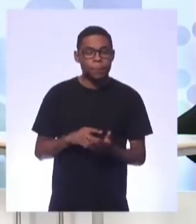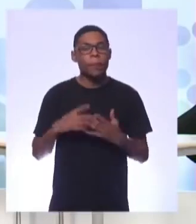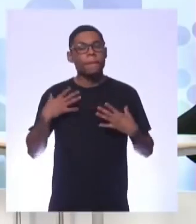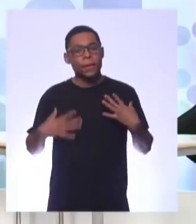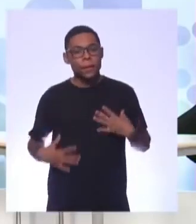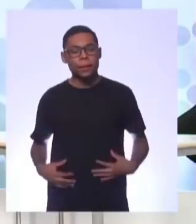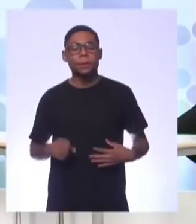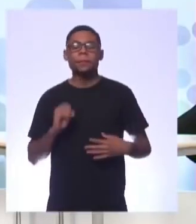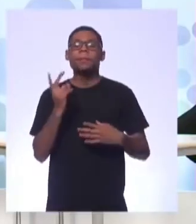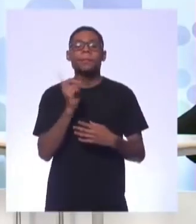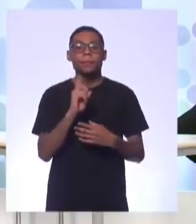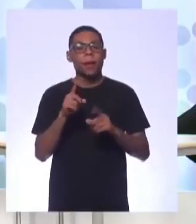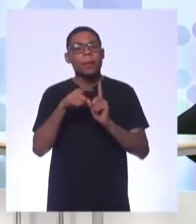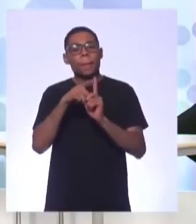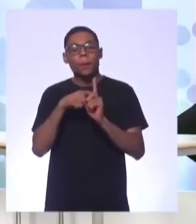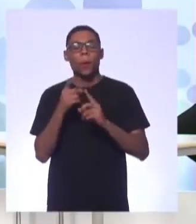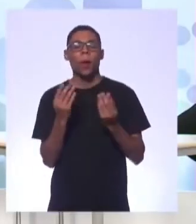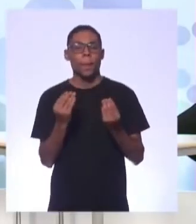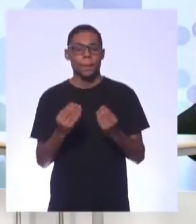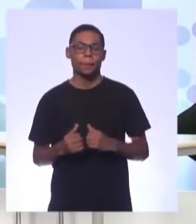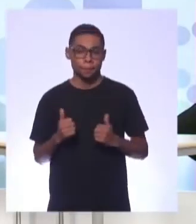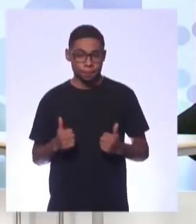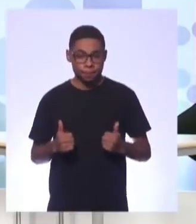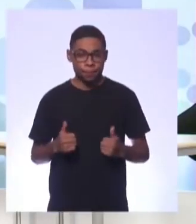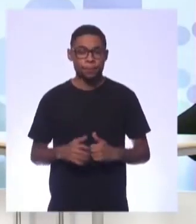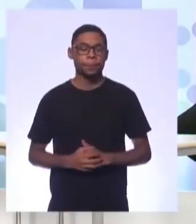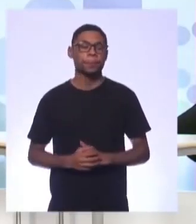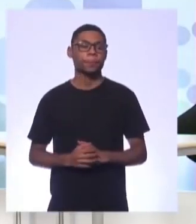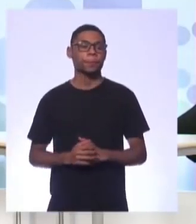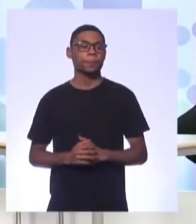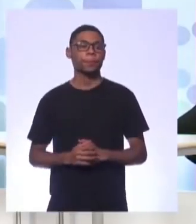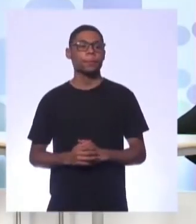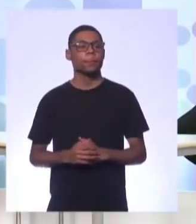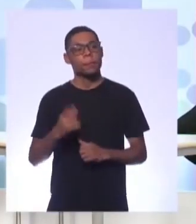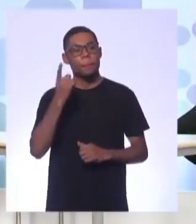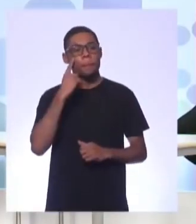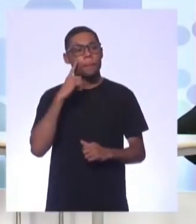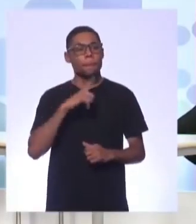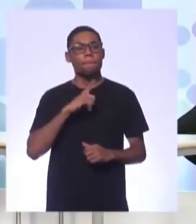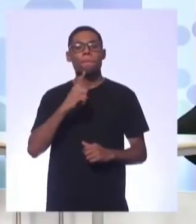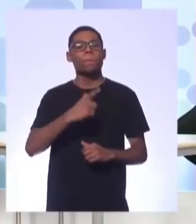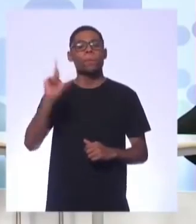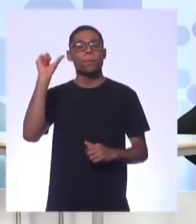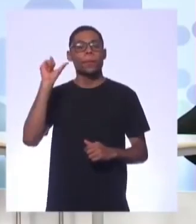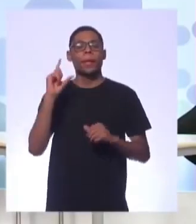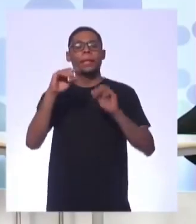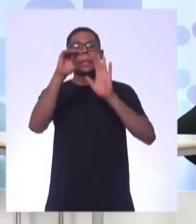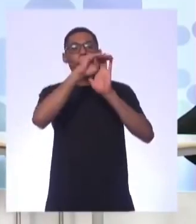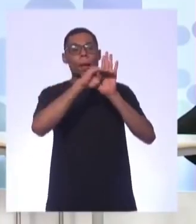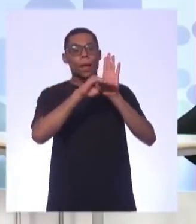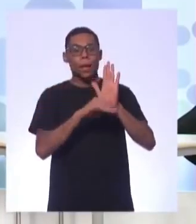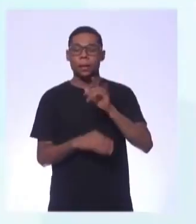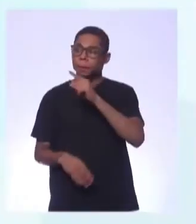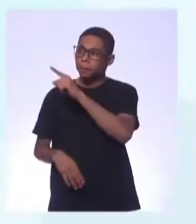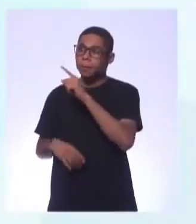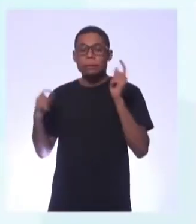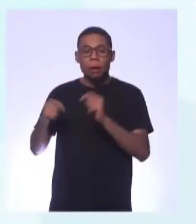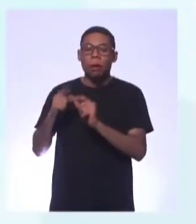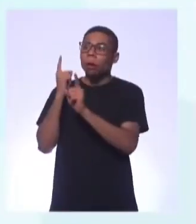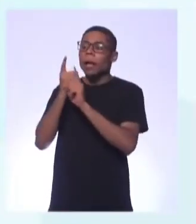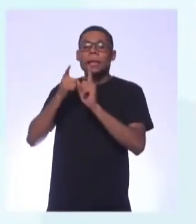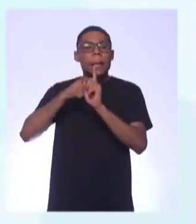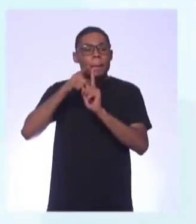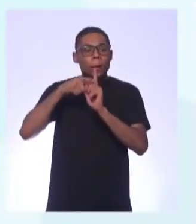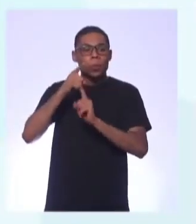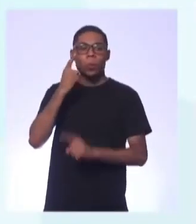física ou não, a relação de temperatura. Beleza? E aqui eu coloquei uma tabela, tá, pessoal? Uma tabela de